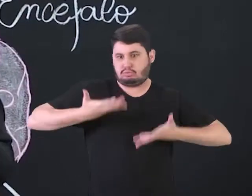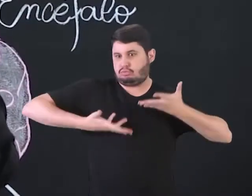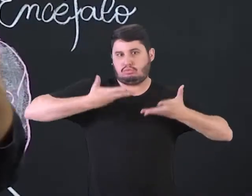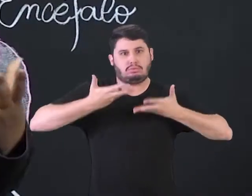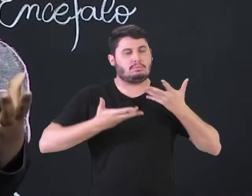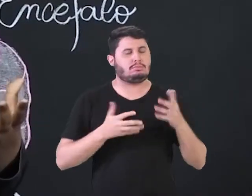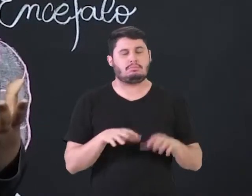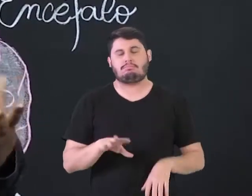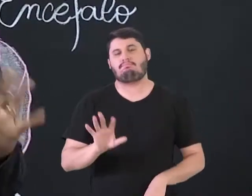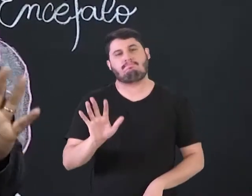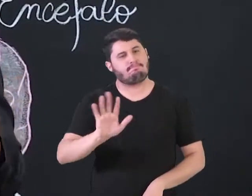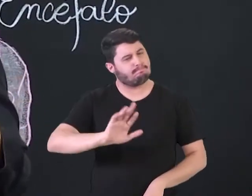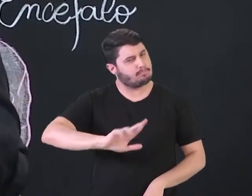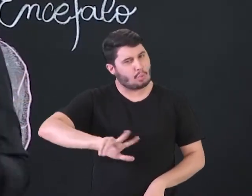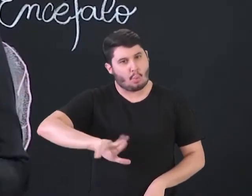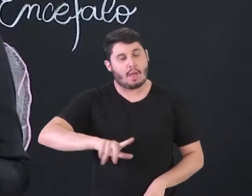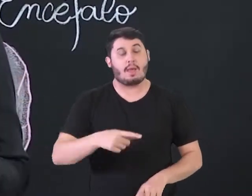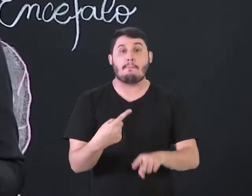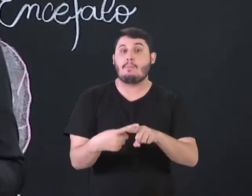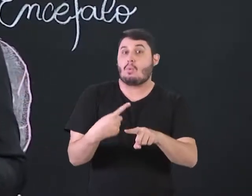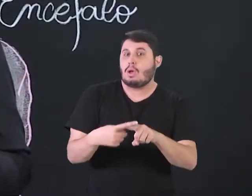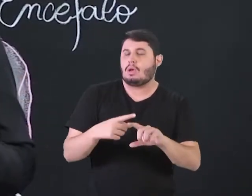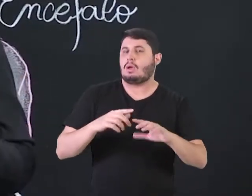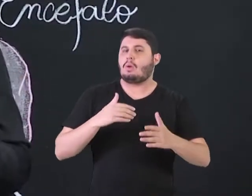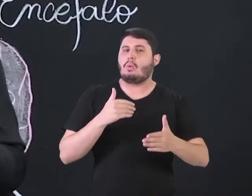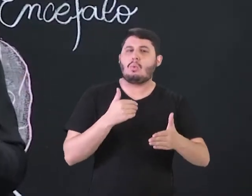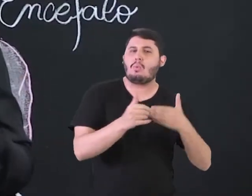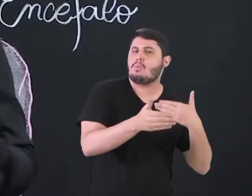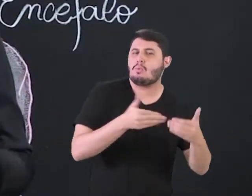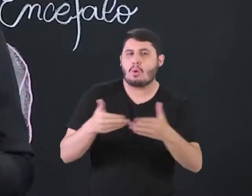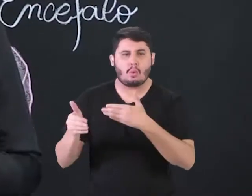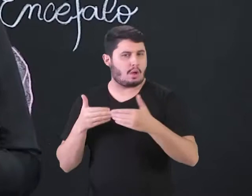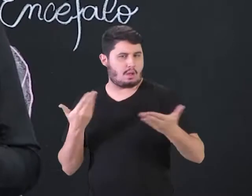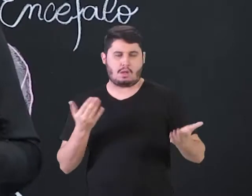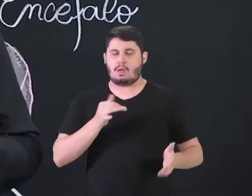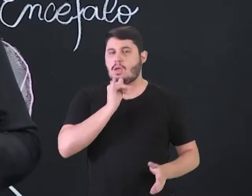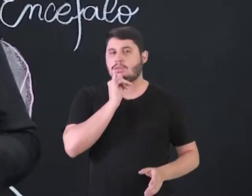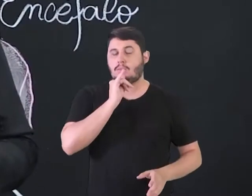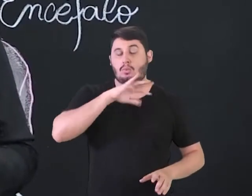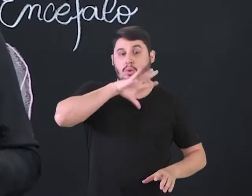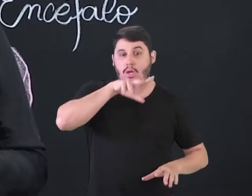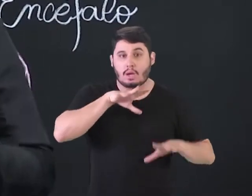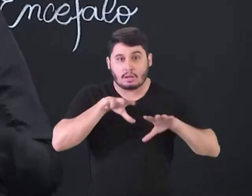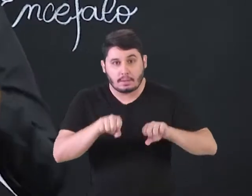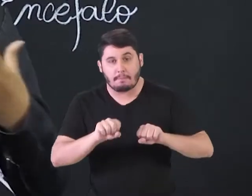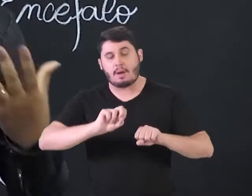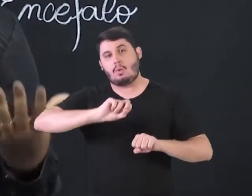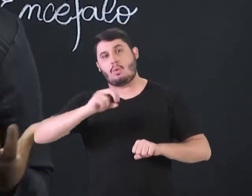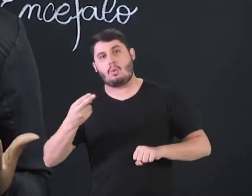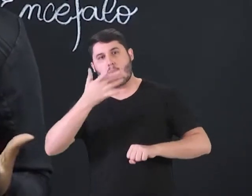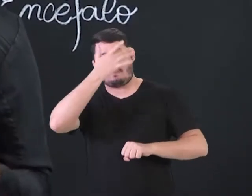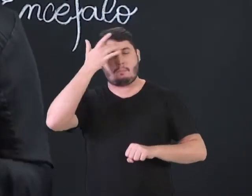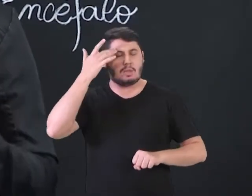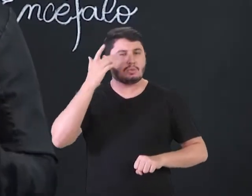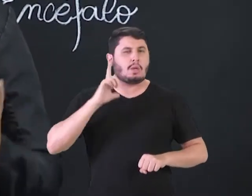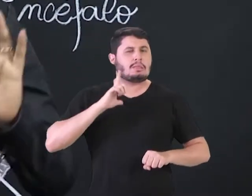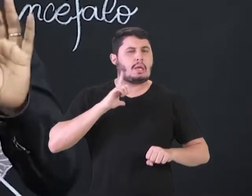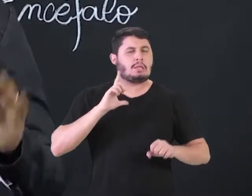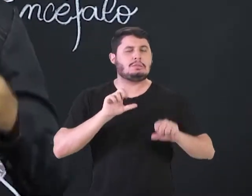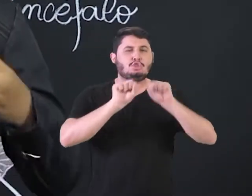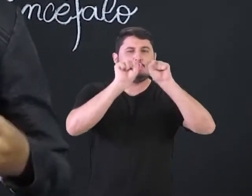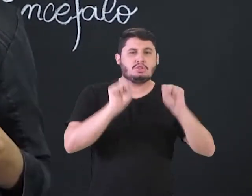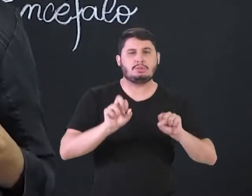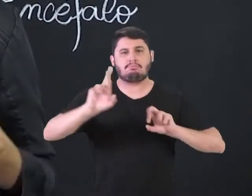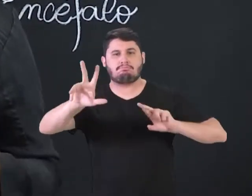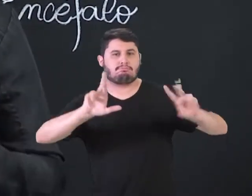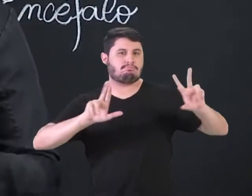nervoso, todos os animais vão ter um sistema nervoso em diferentes tipos, uns mais simplificados, outros mais ramificados, mas